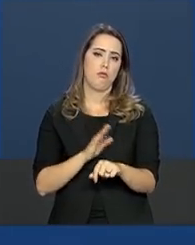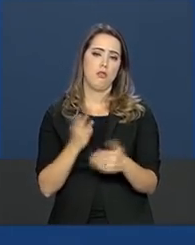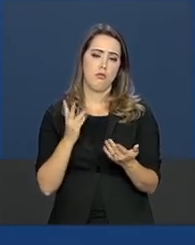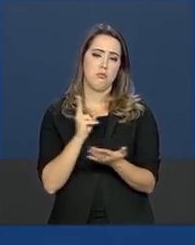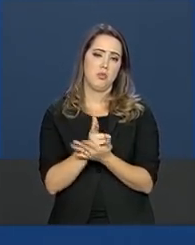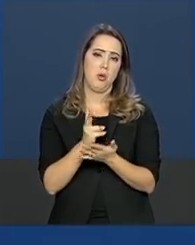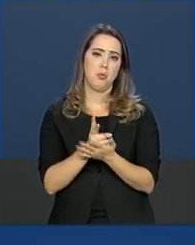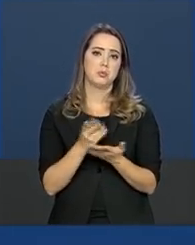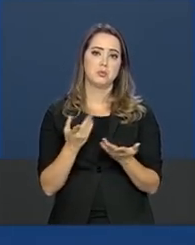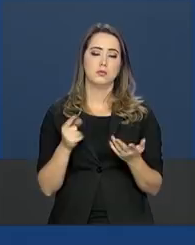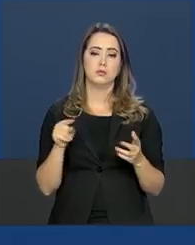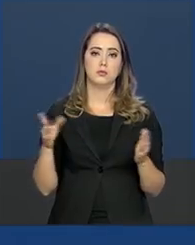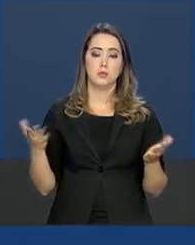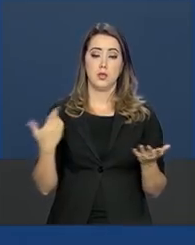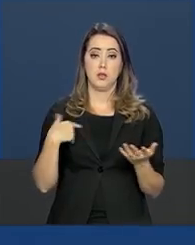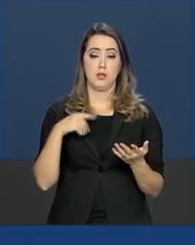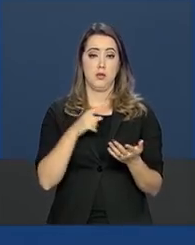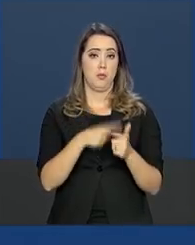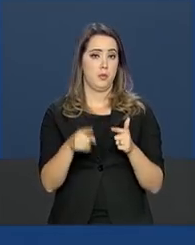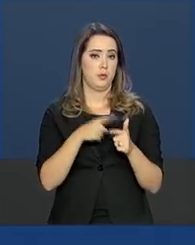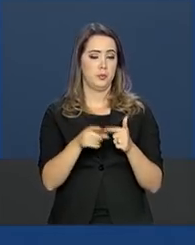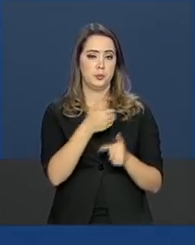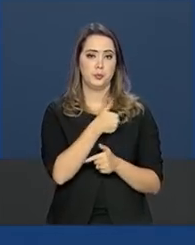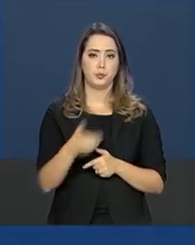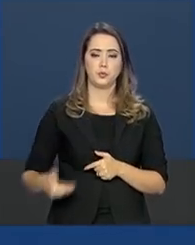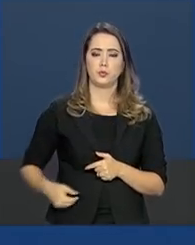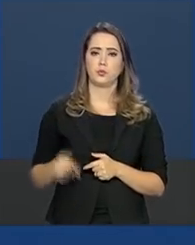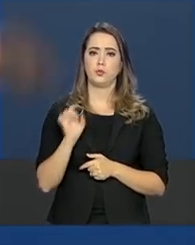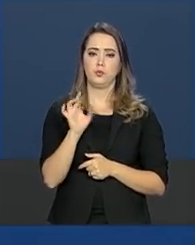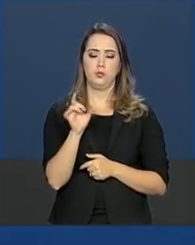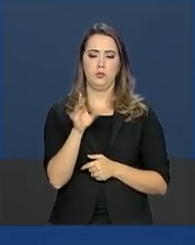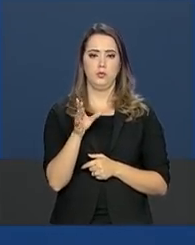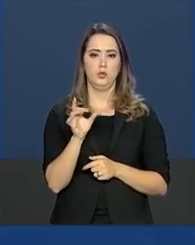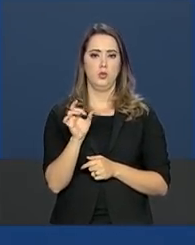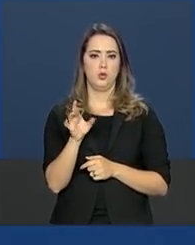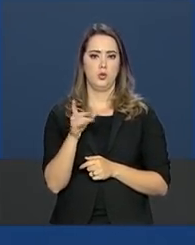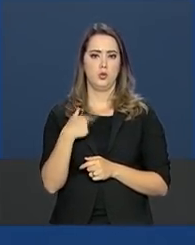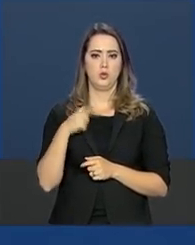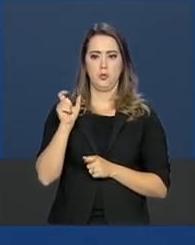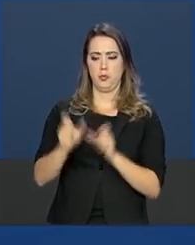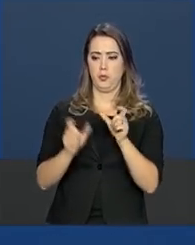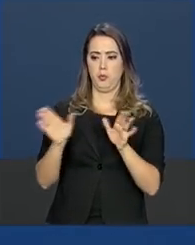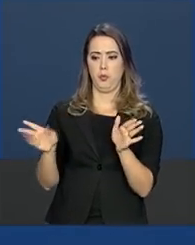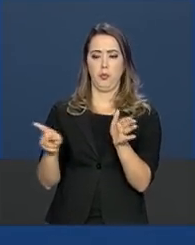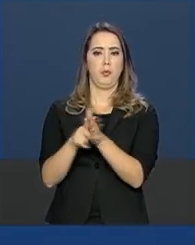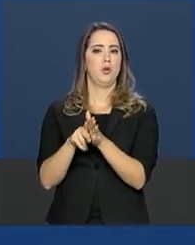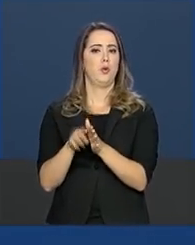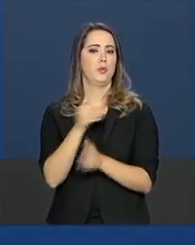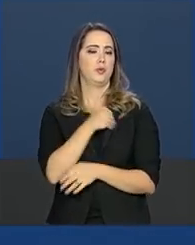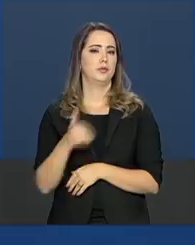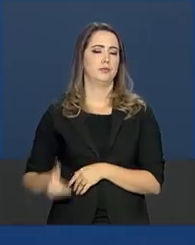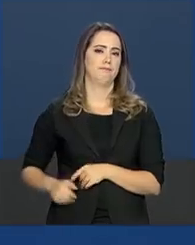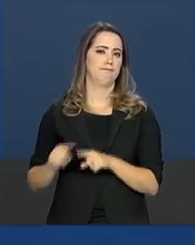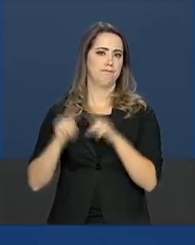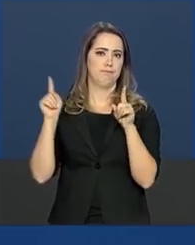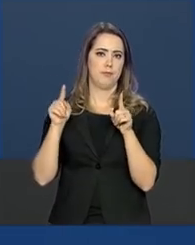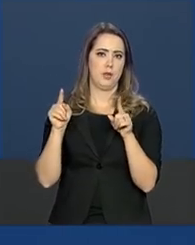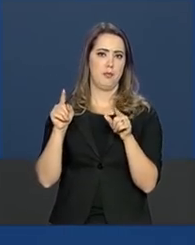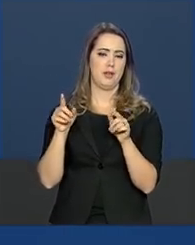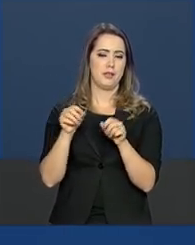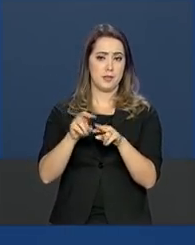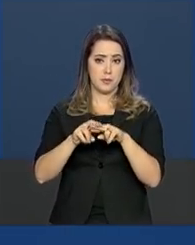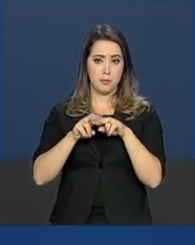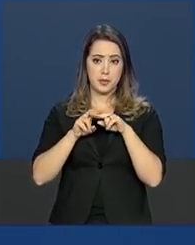que eu chamo questões de Estado, que não são atos praticados apenas para aquele governo, mas são praticados para o